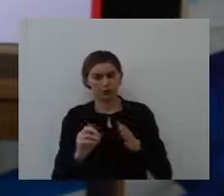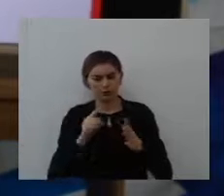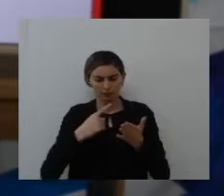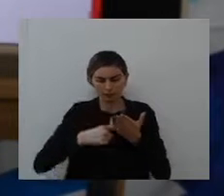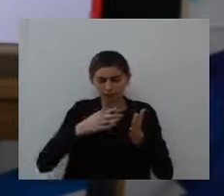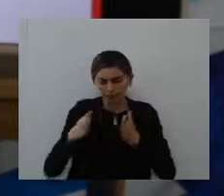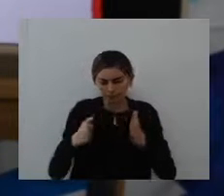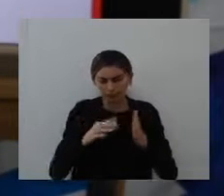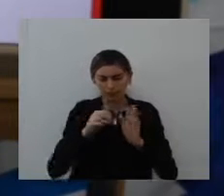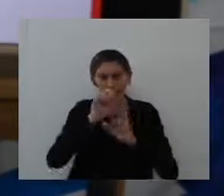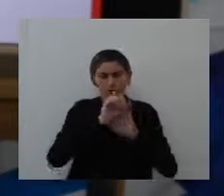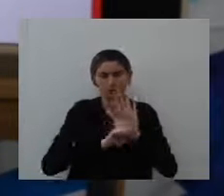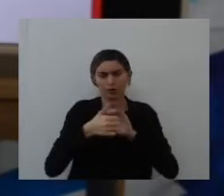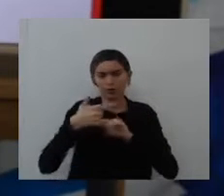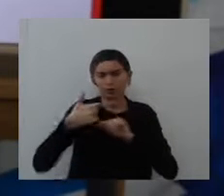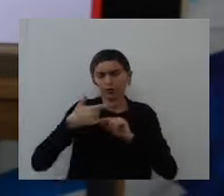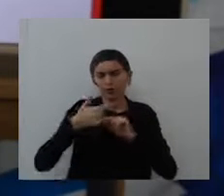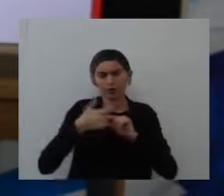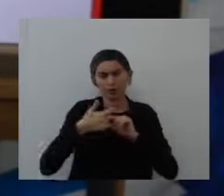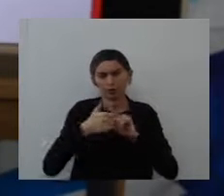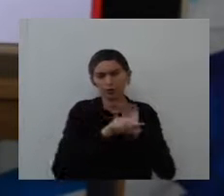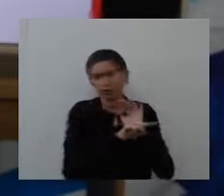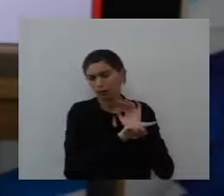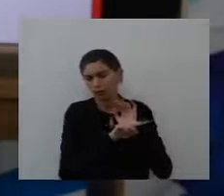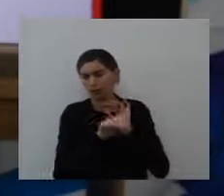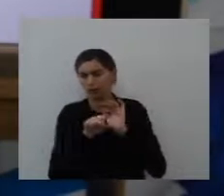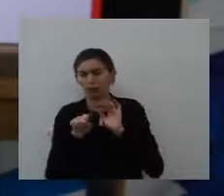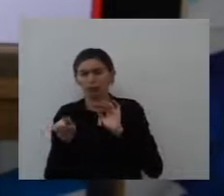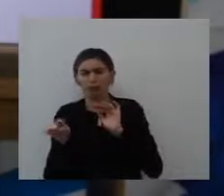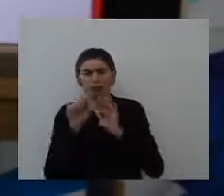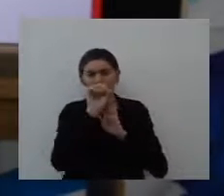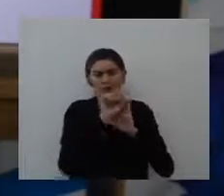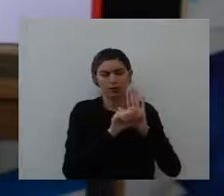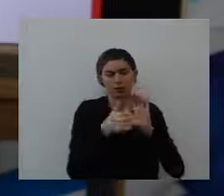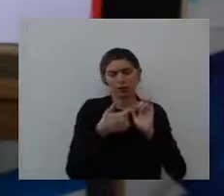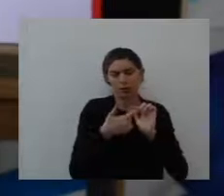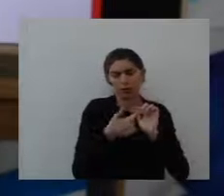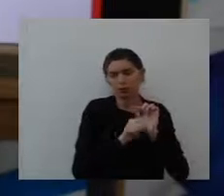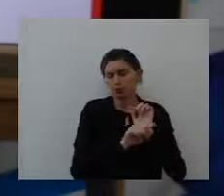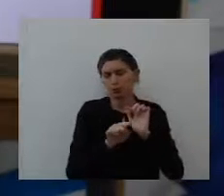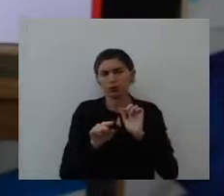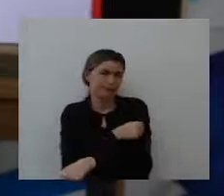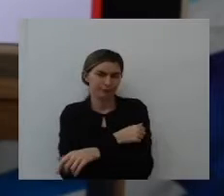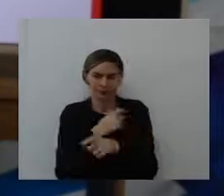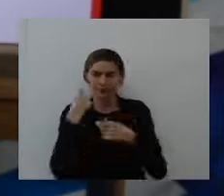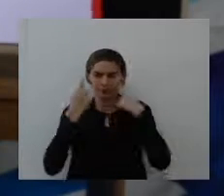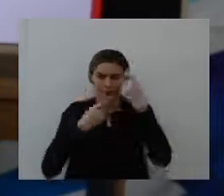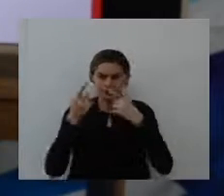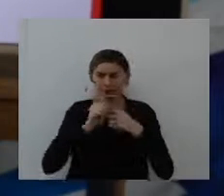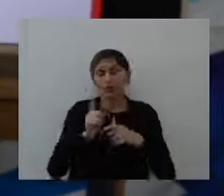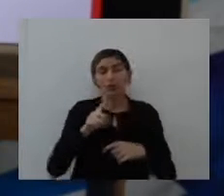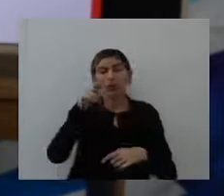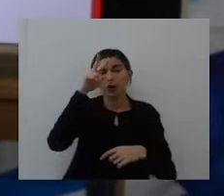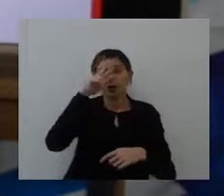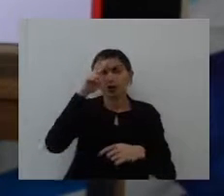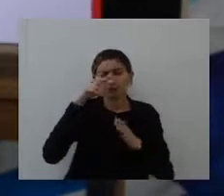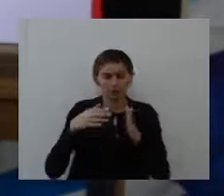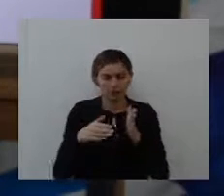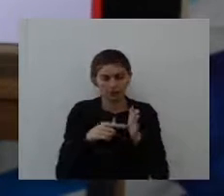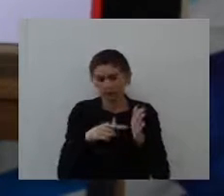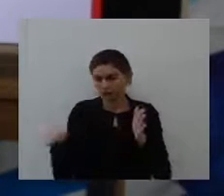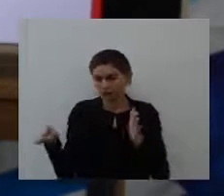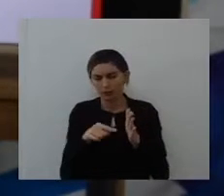do século XII até ele será marcado entre os séculos XII e o século VIII a.C. O que é que você tem que lembrar do período